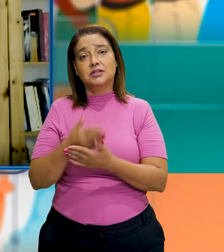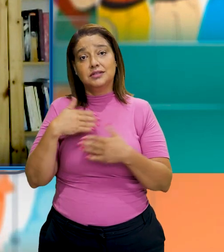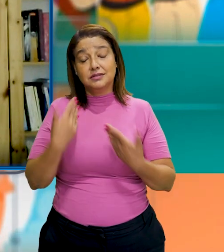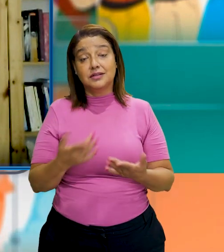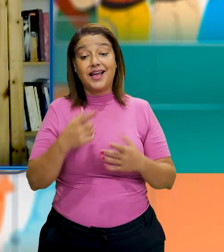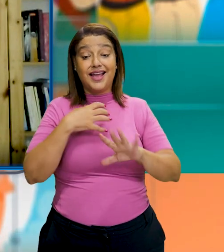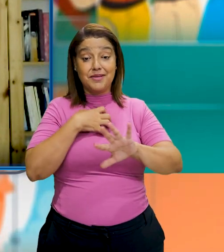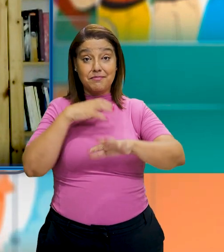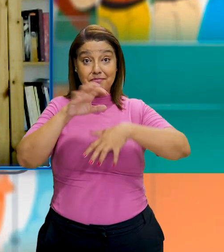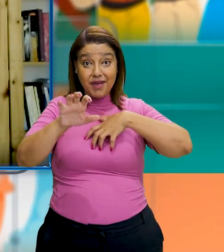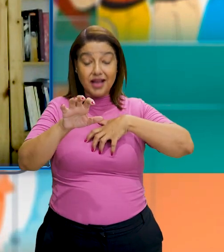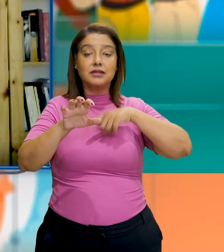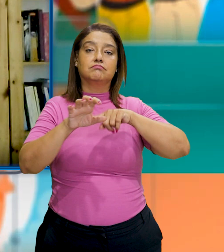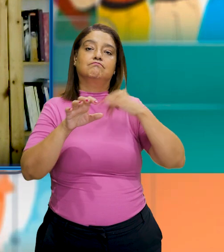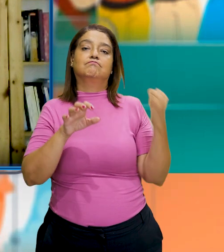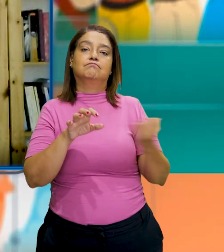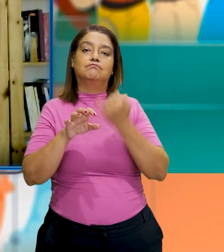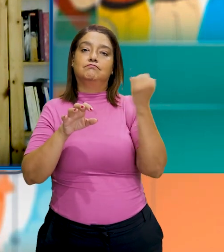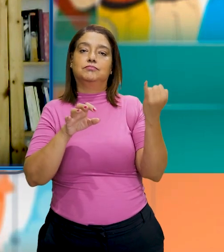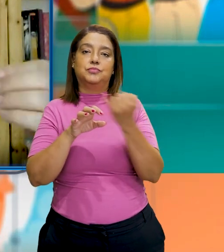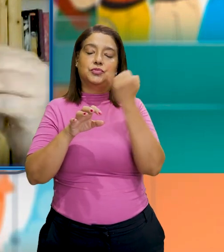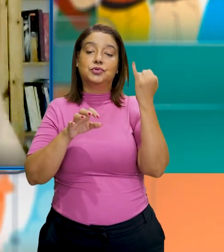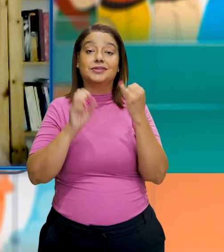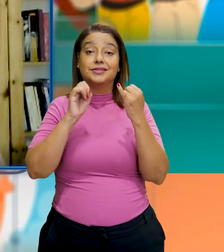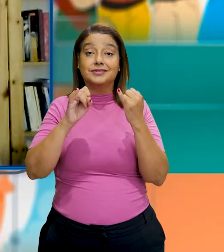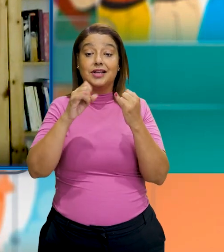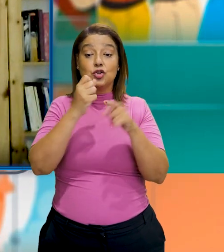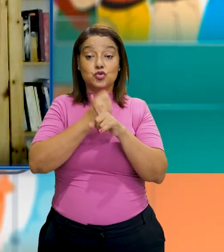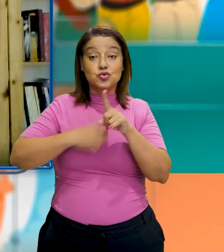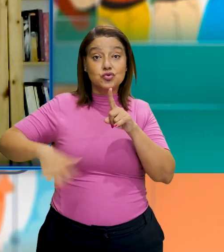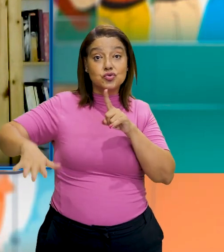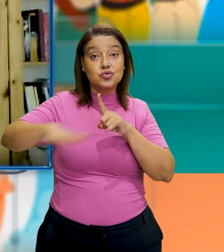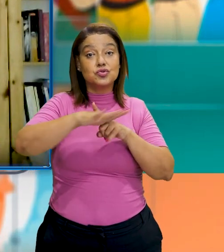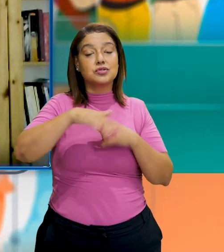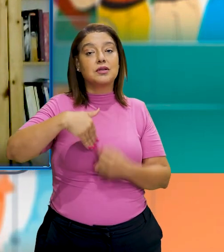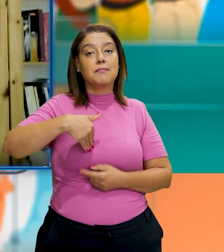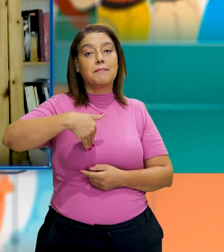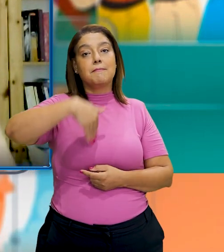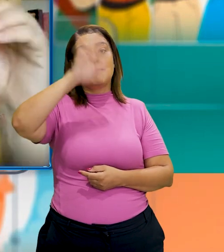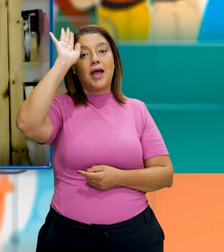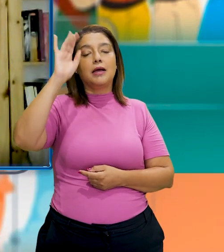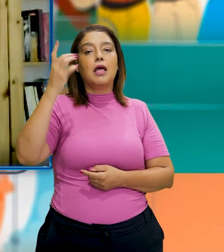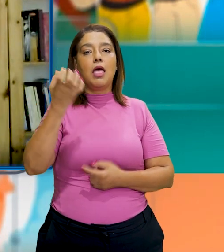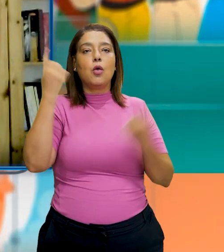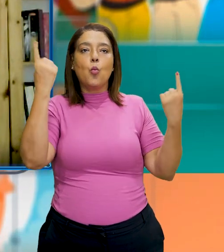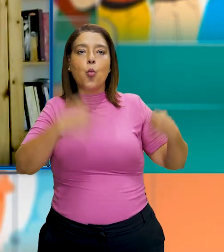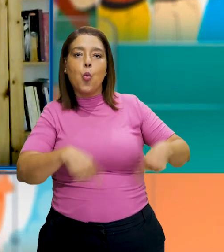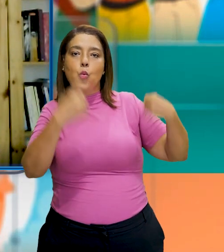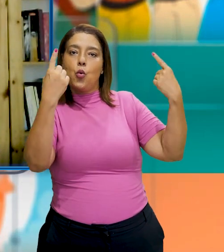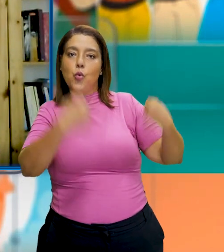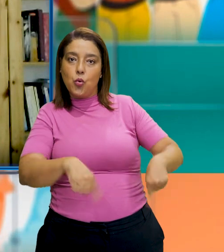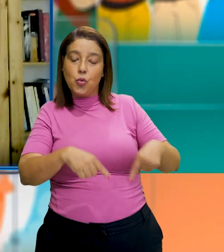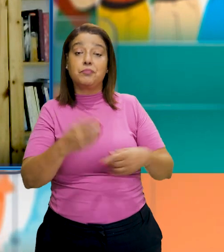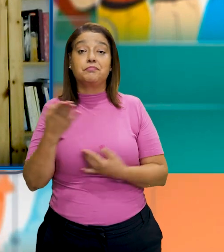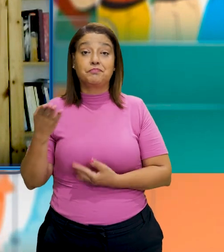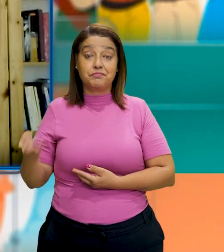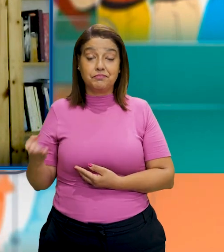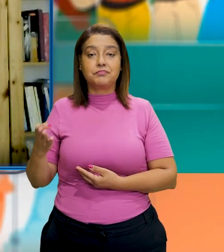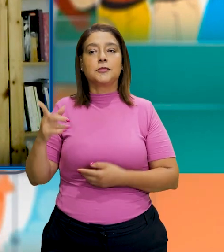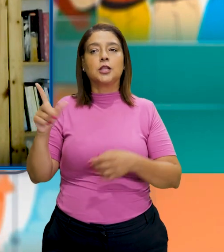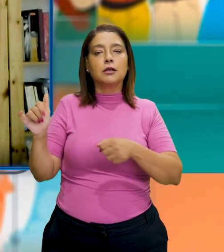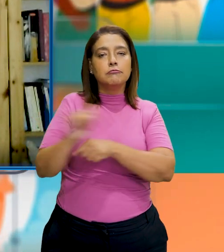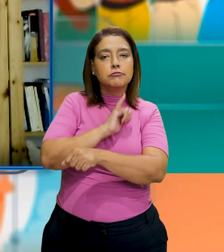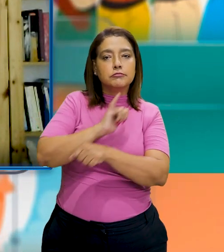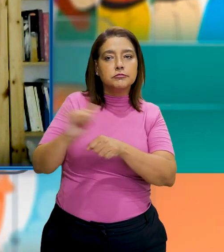de empatia, ela é fundamental, uma vez que a gente vive numa sociedade que prega mais a competição. A CNV,